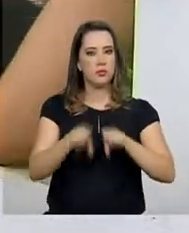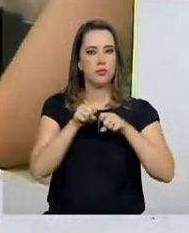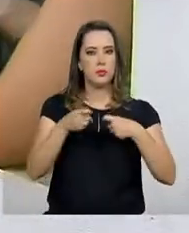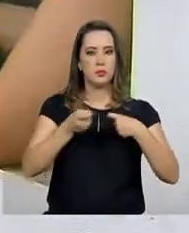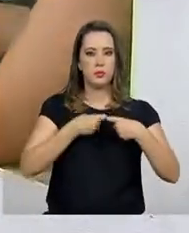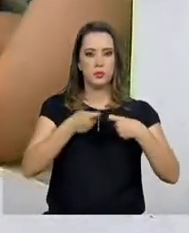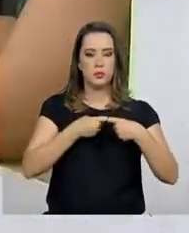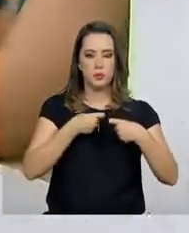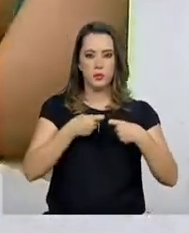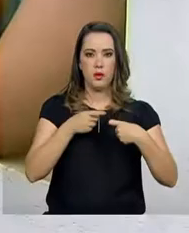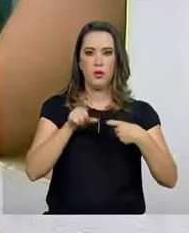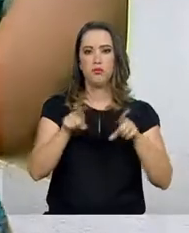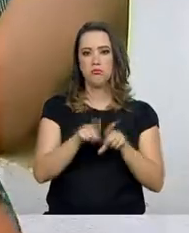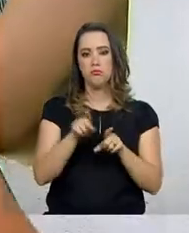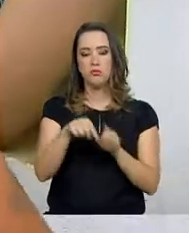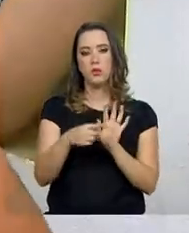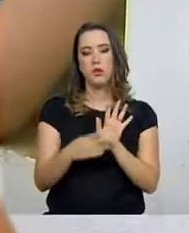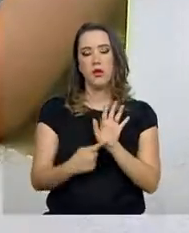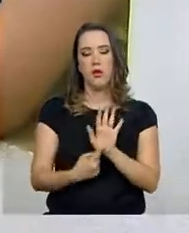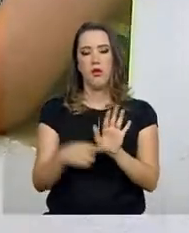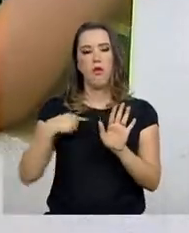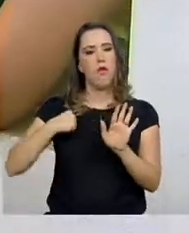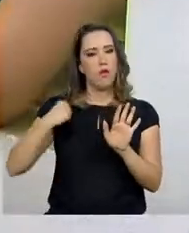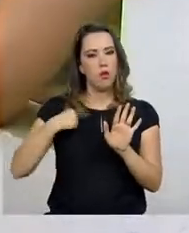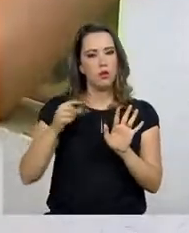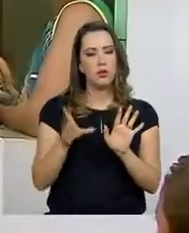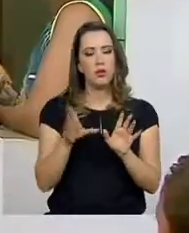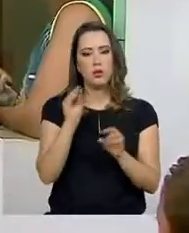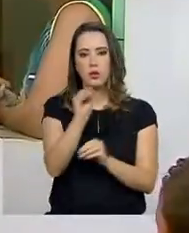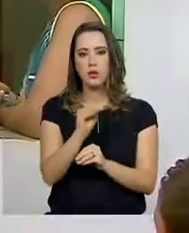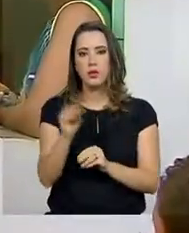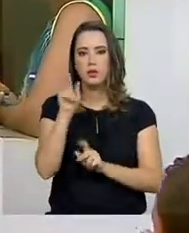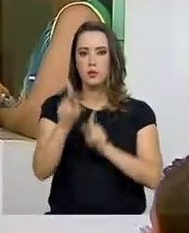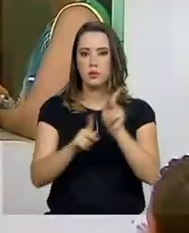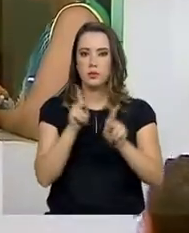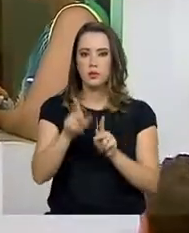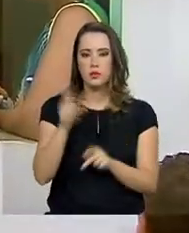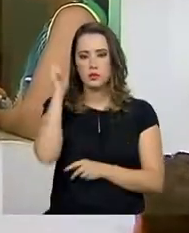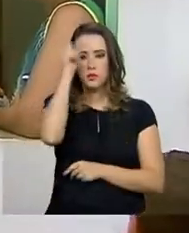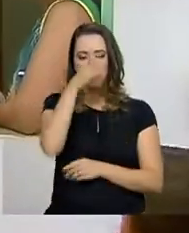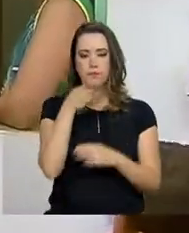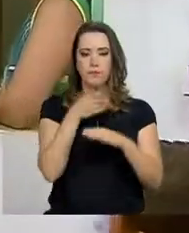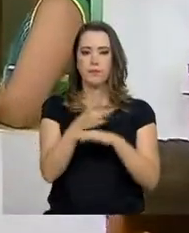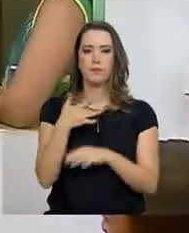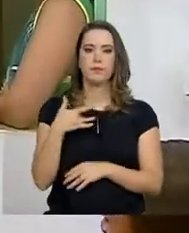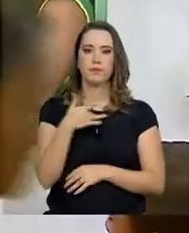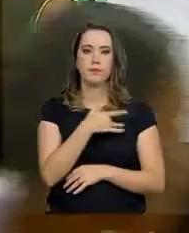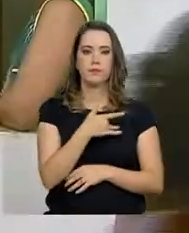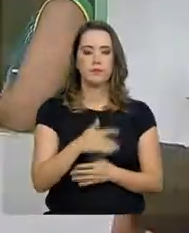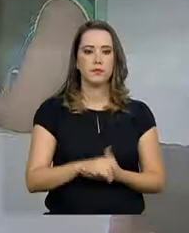Solidária foi criada para oferecer atendimento à população que tem dificuldade de acesso aos serviços de saúde.